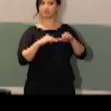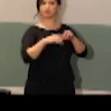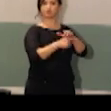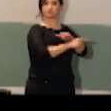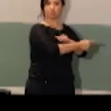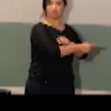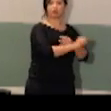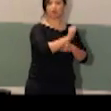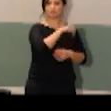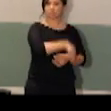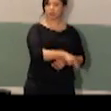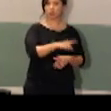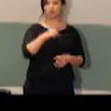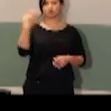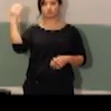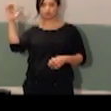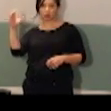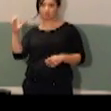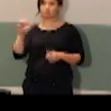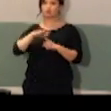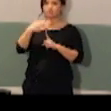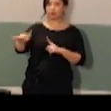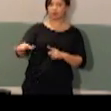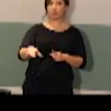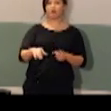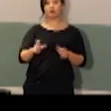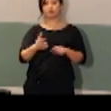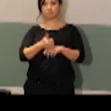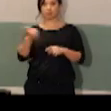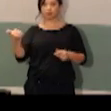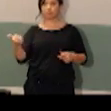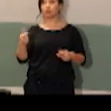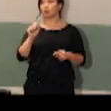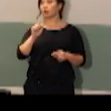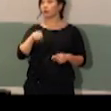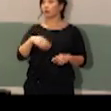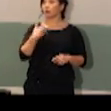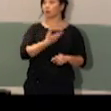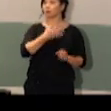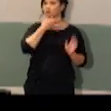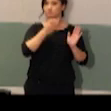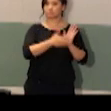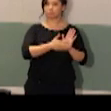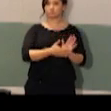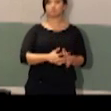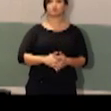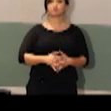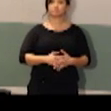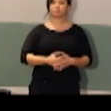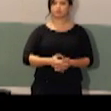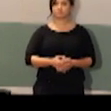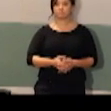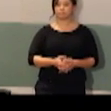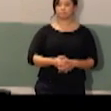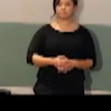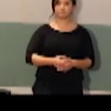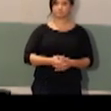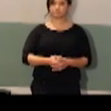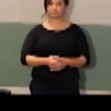Interbairros. Essas são os eixos de transporte e mobilidade urbana da nossa proposta. Muito obrigada, candidato. E